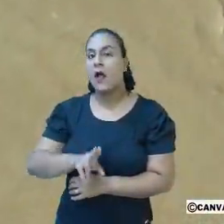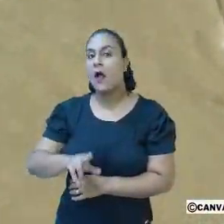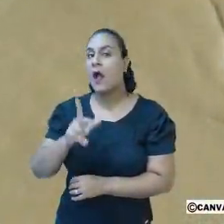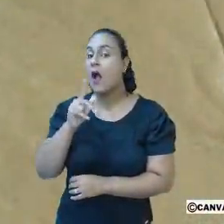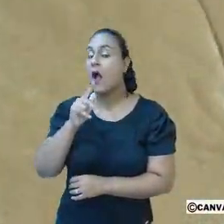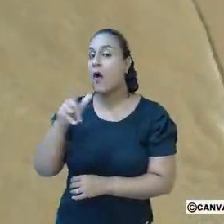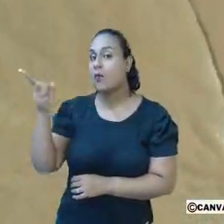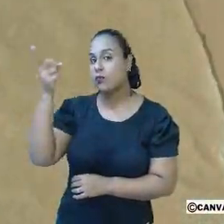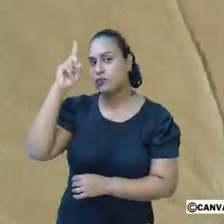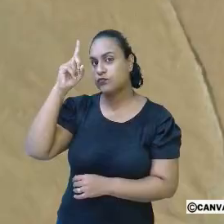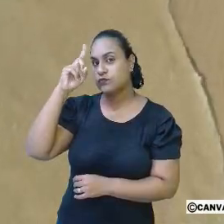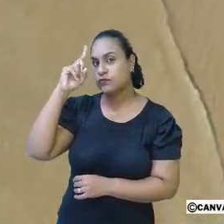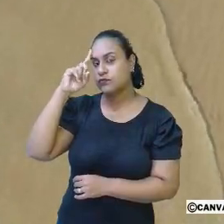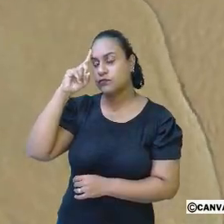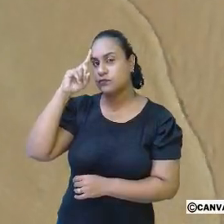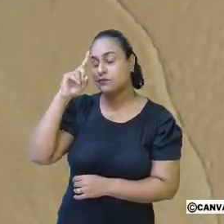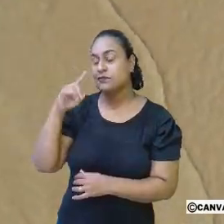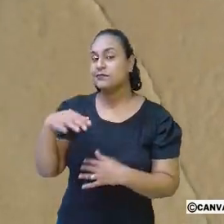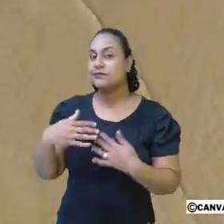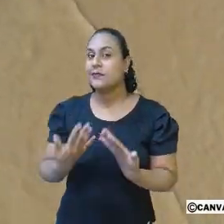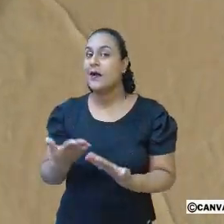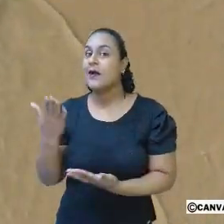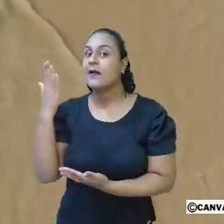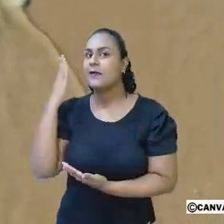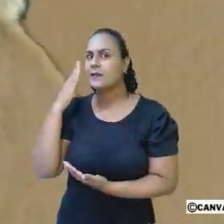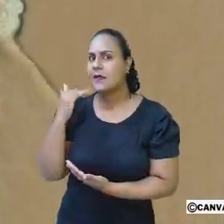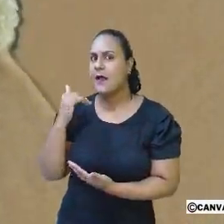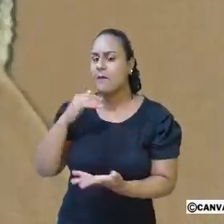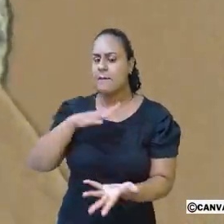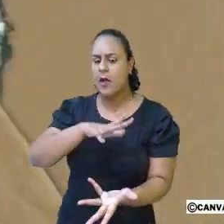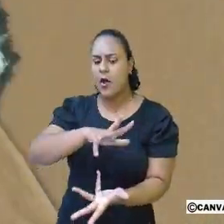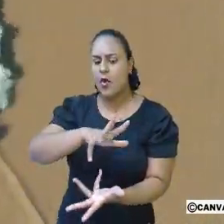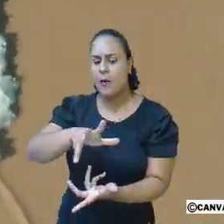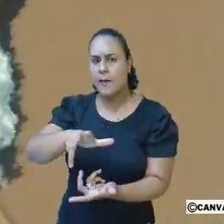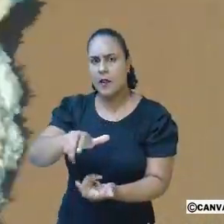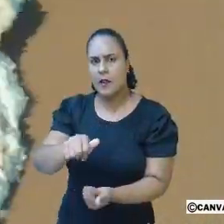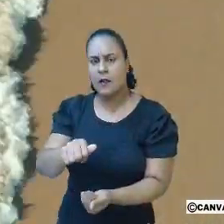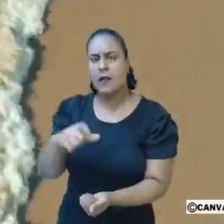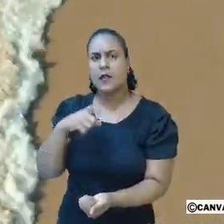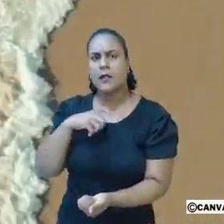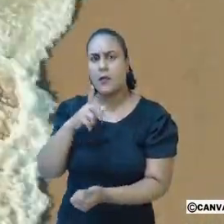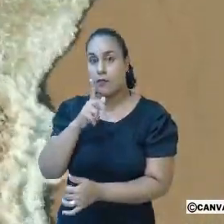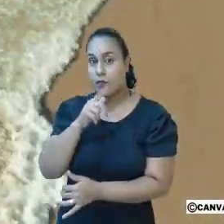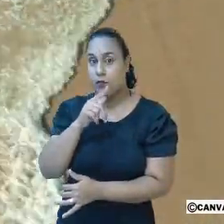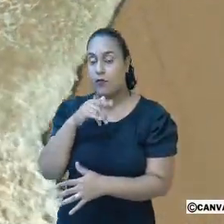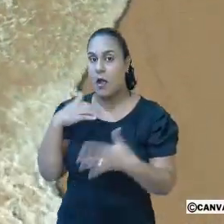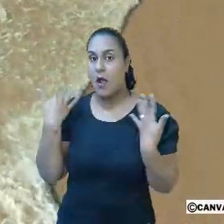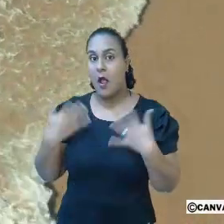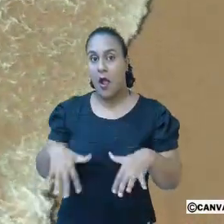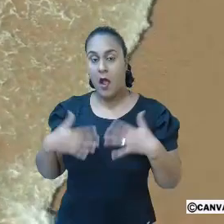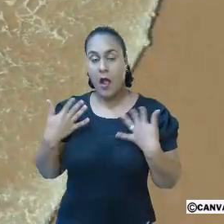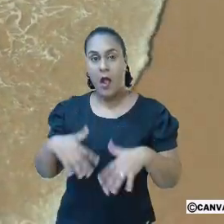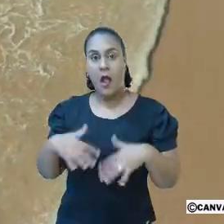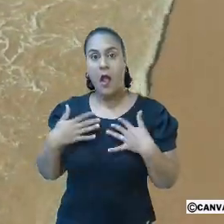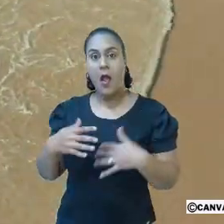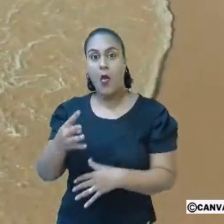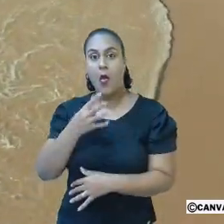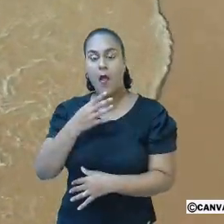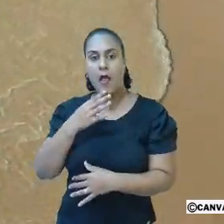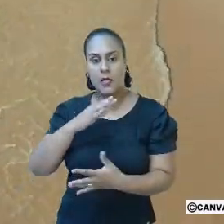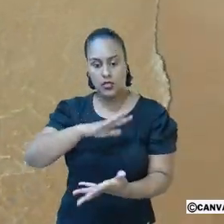Bom, nós sabemos que o nosso planeta, né, ele tem tanta água que é conhecido